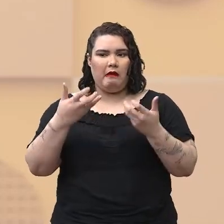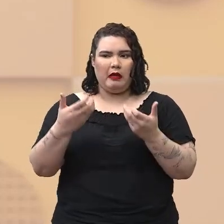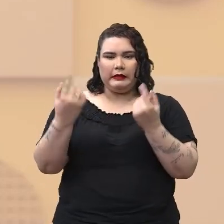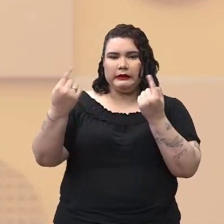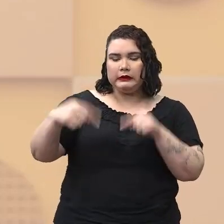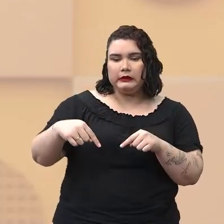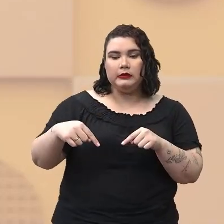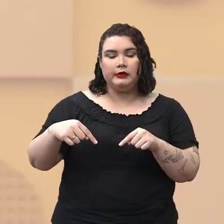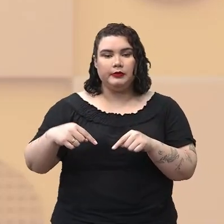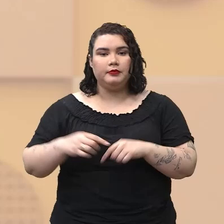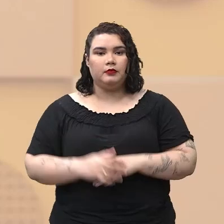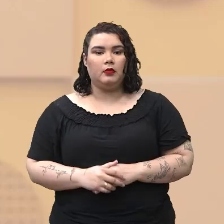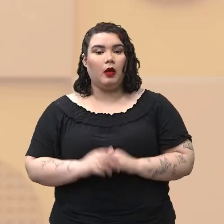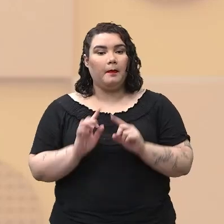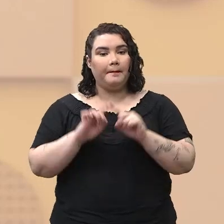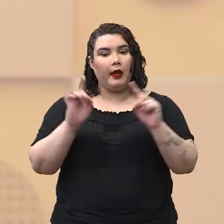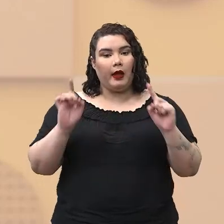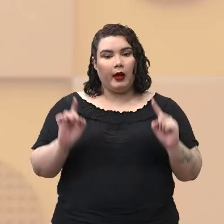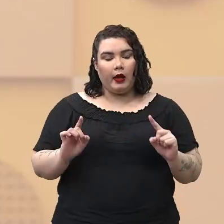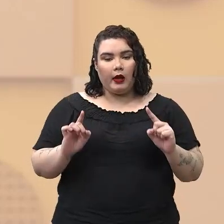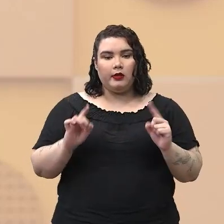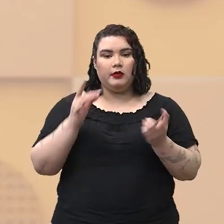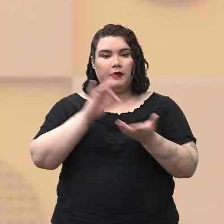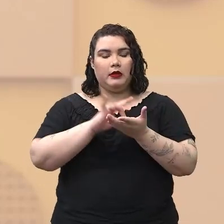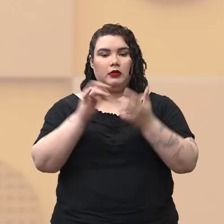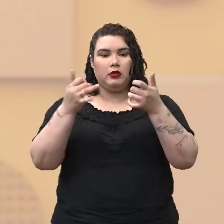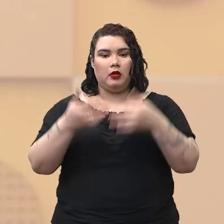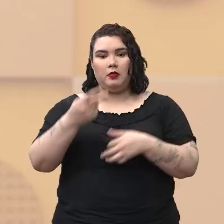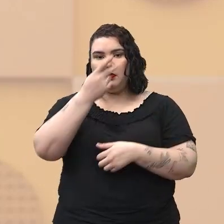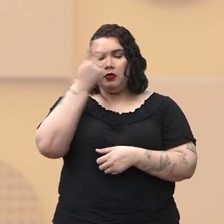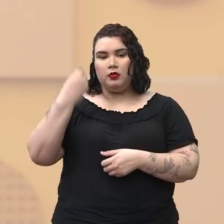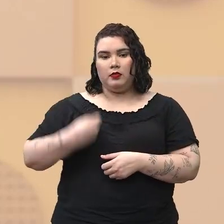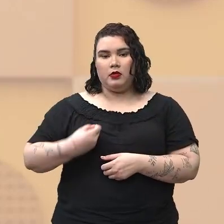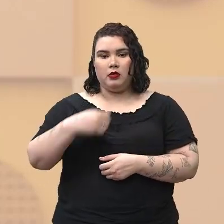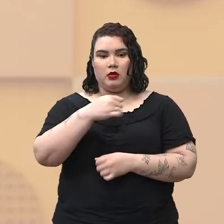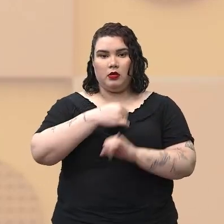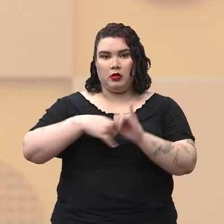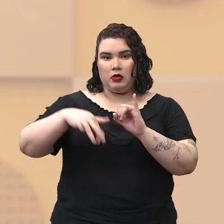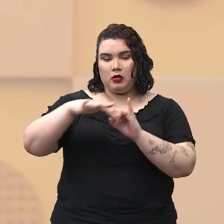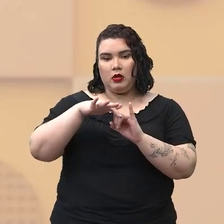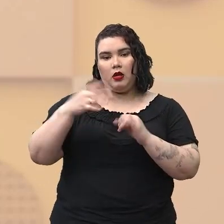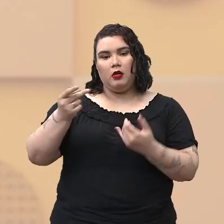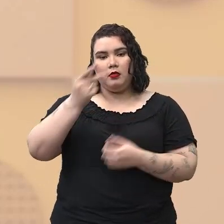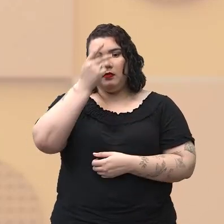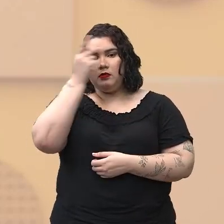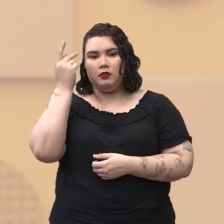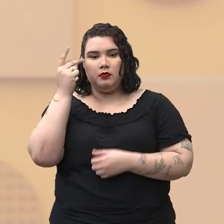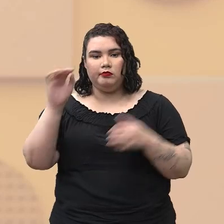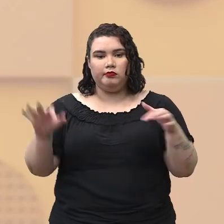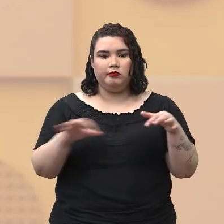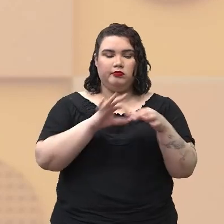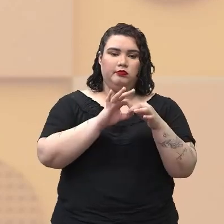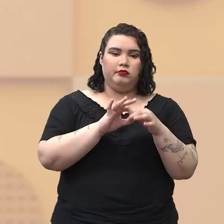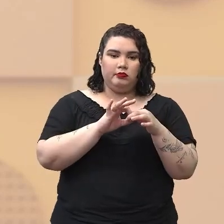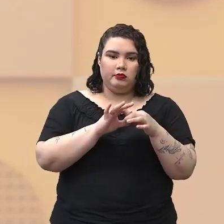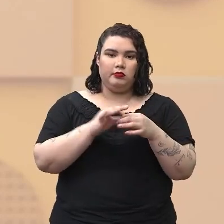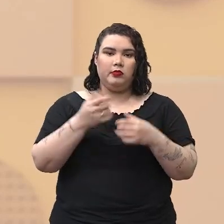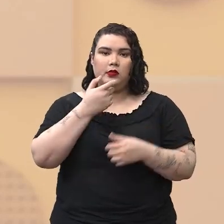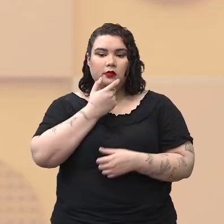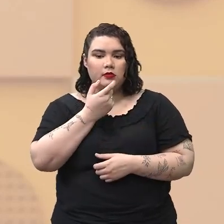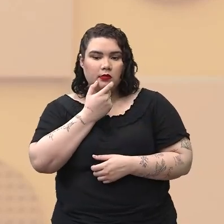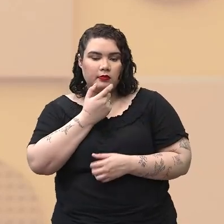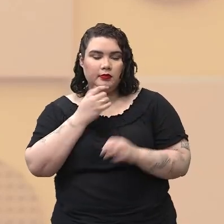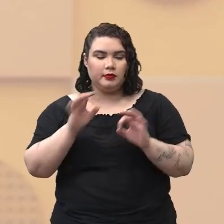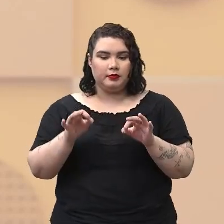né? Mas a verdade é que as pessoas que vivem lá nas Ilhas Malvinas são pessoas vinculadas à Inglaterra, né, ao